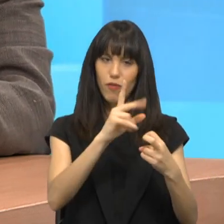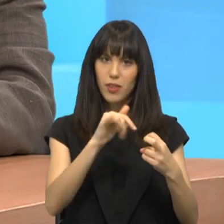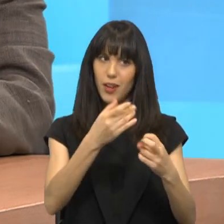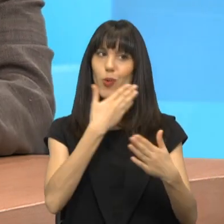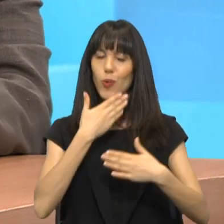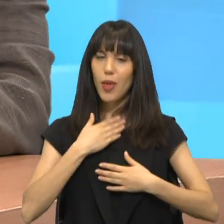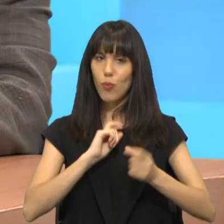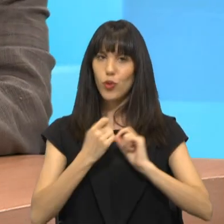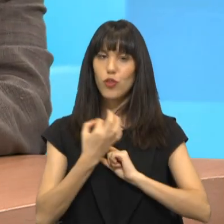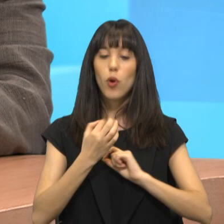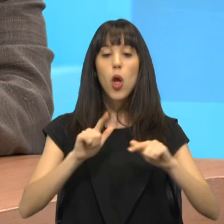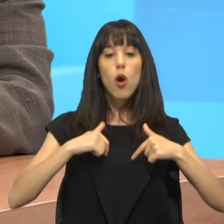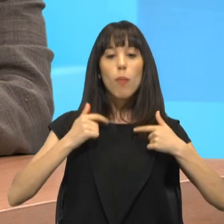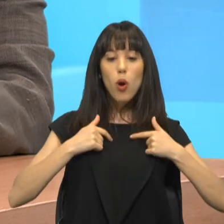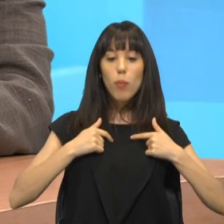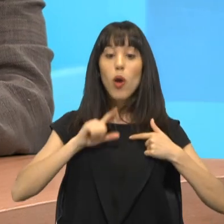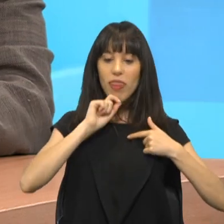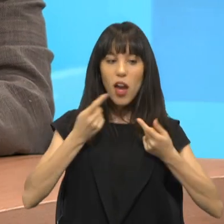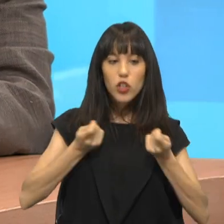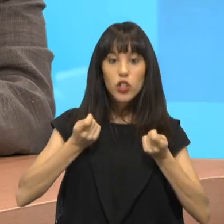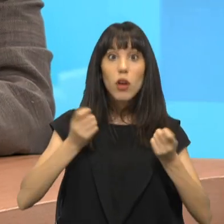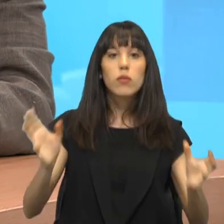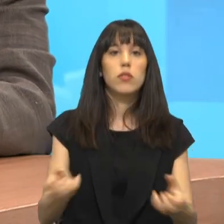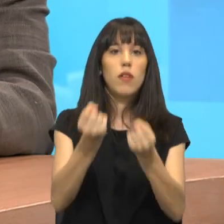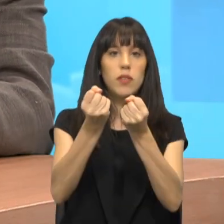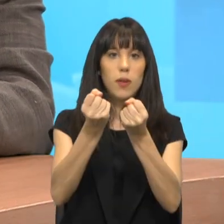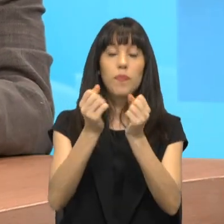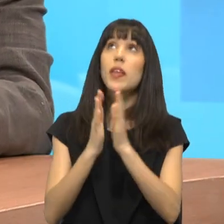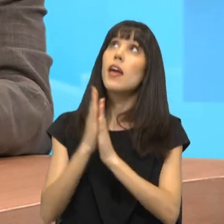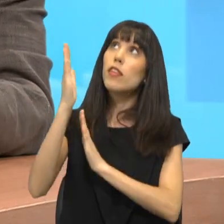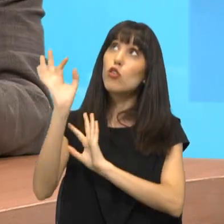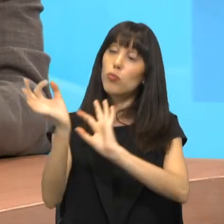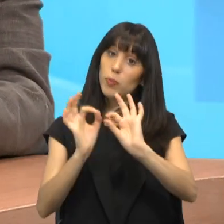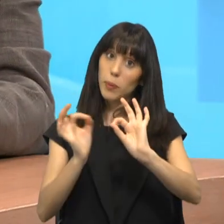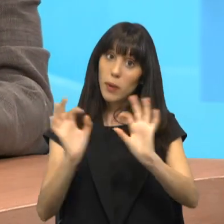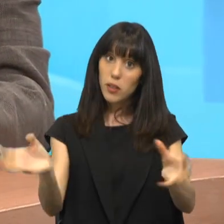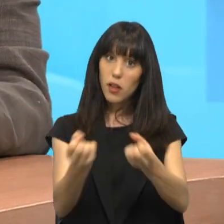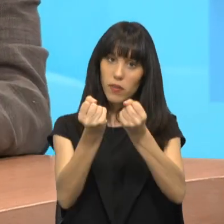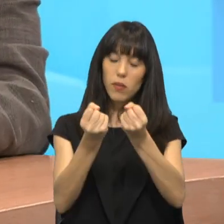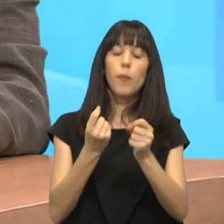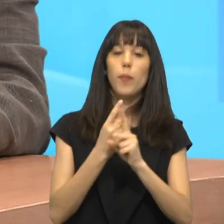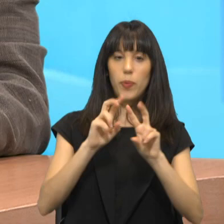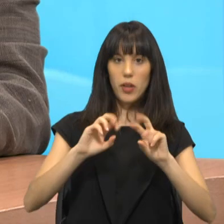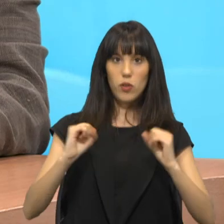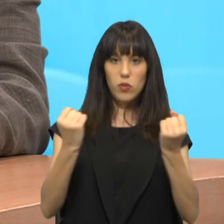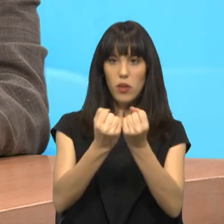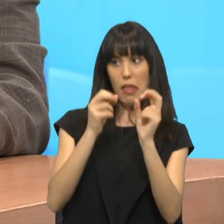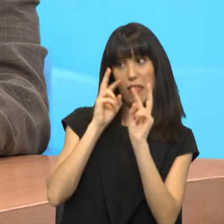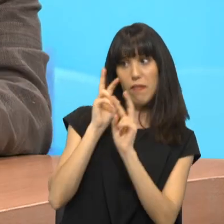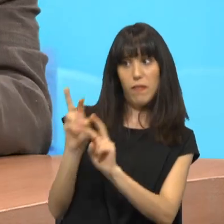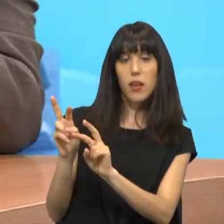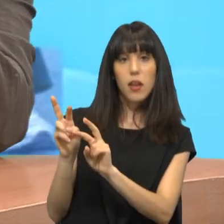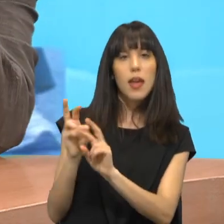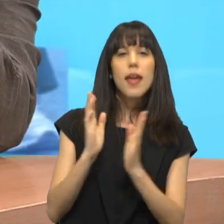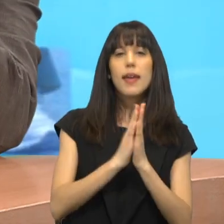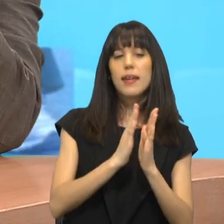sinal e mediação para a salvação. A salvação, Deus é que opera a salvação, ou seja, quando olhamos para a sociedade, a Igreja